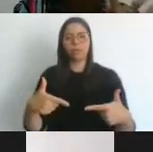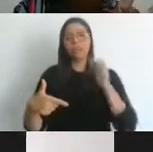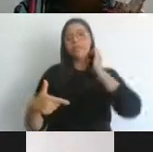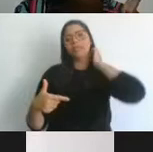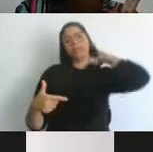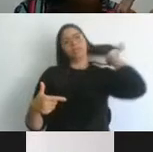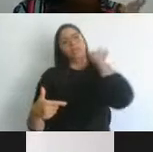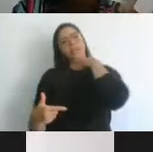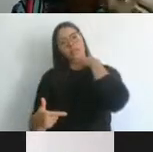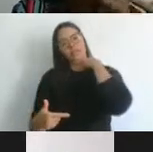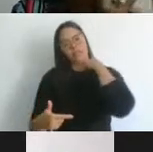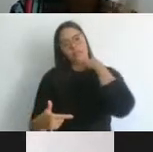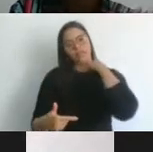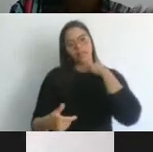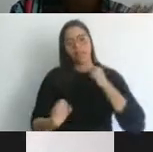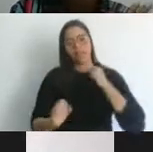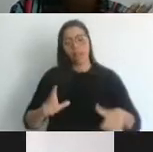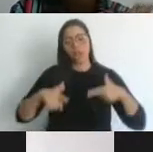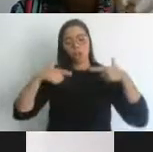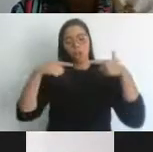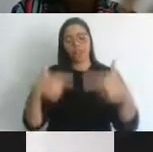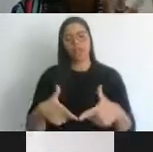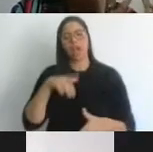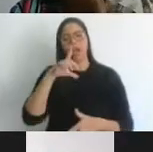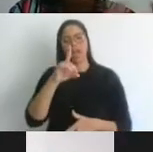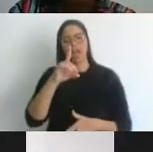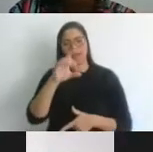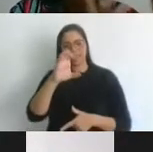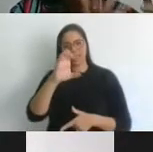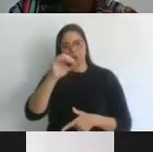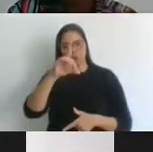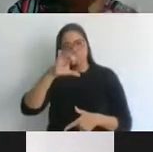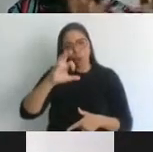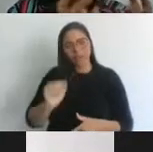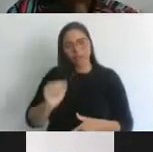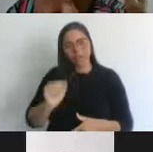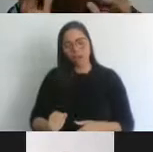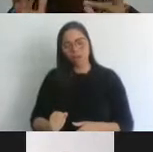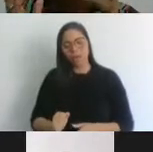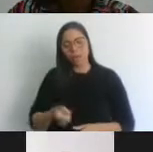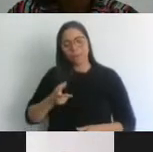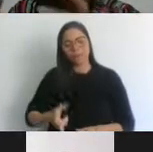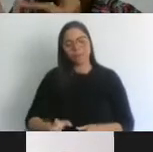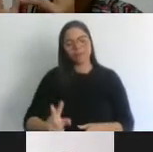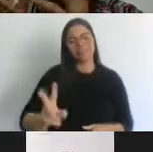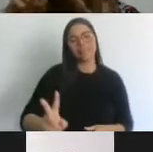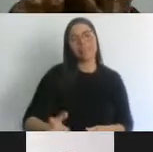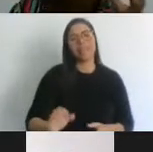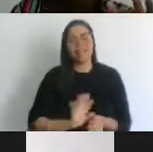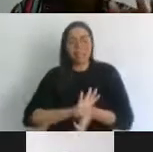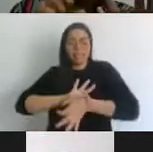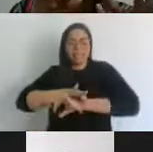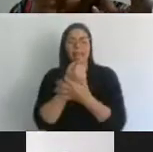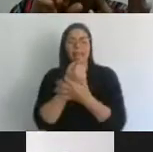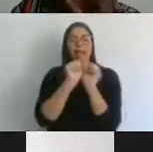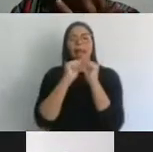o que é sede Colonial é luta incessantemente contra uma estrutura que aprisiona a